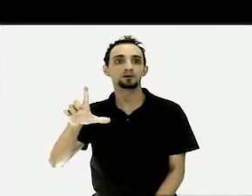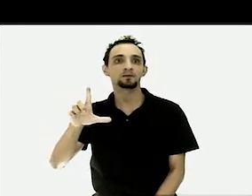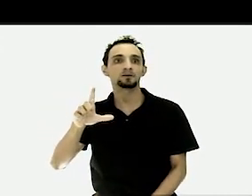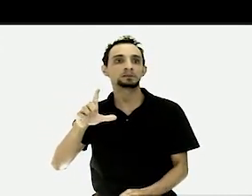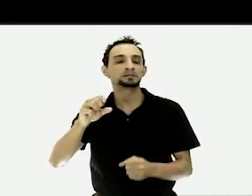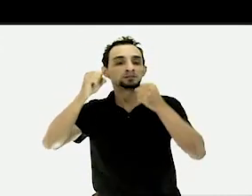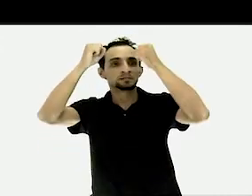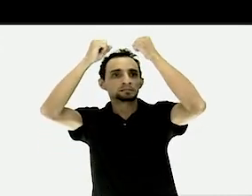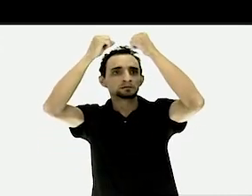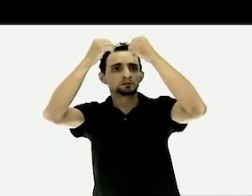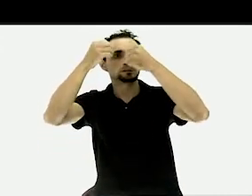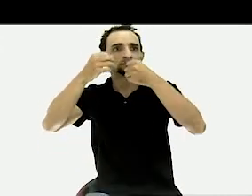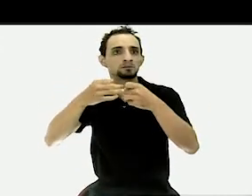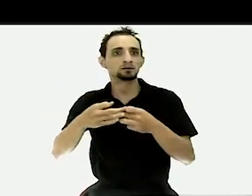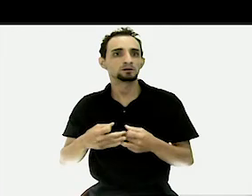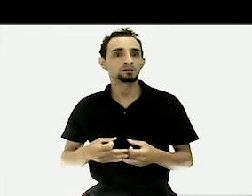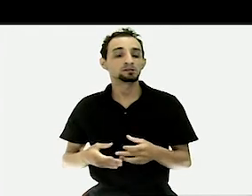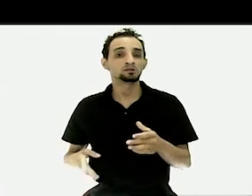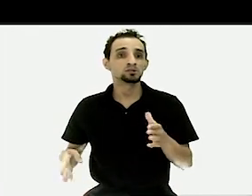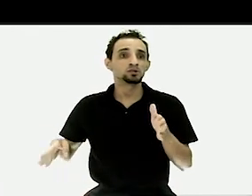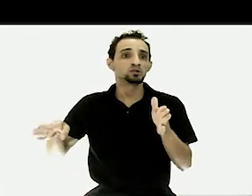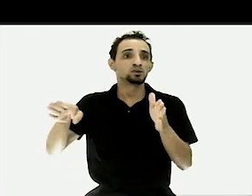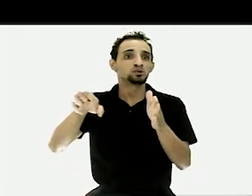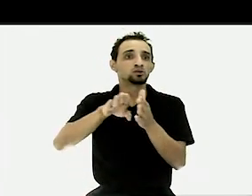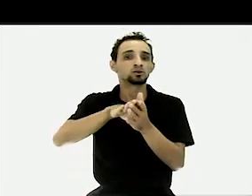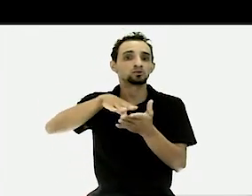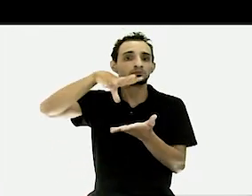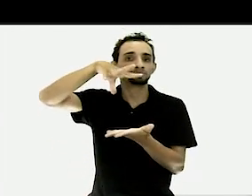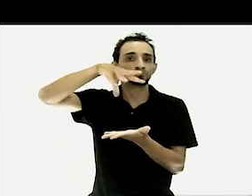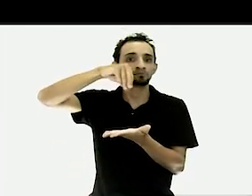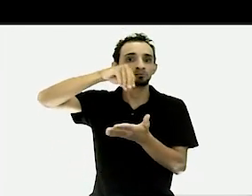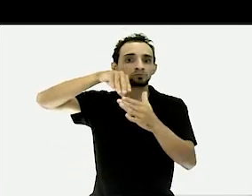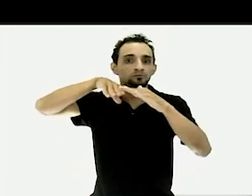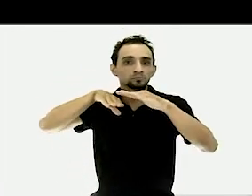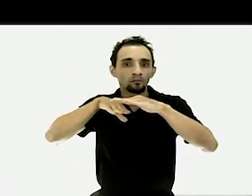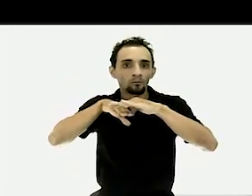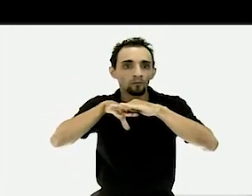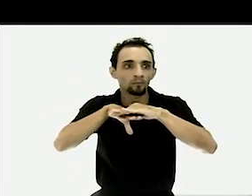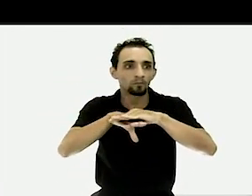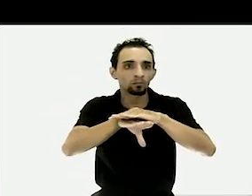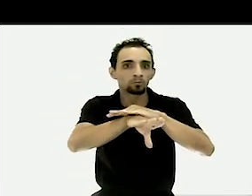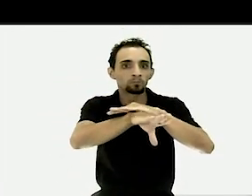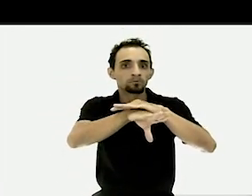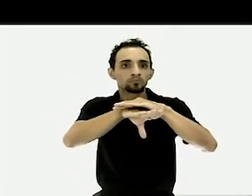uma referência no diagnóstico precoce